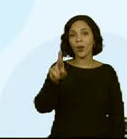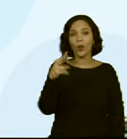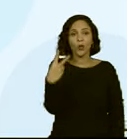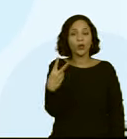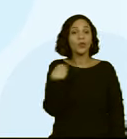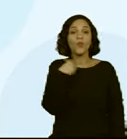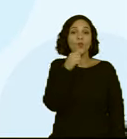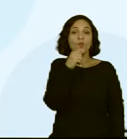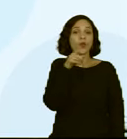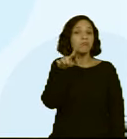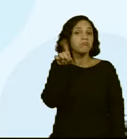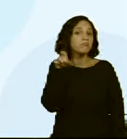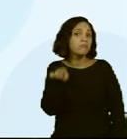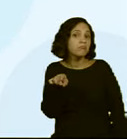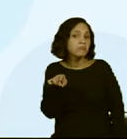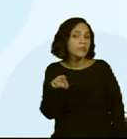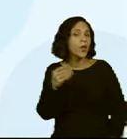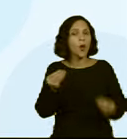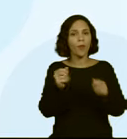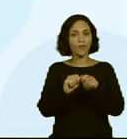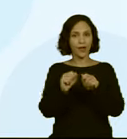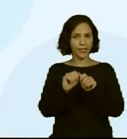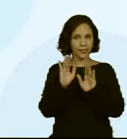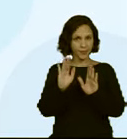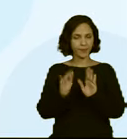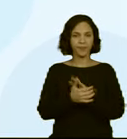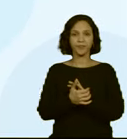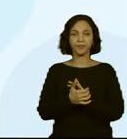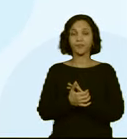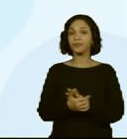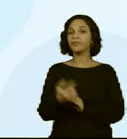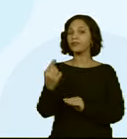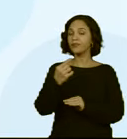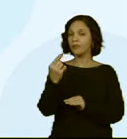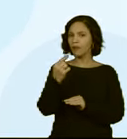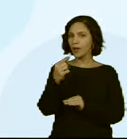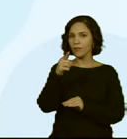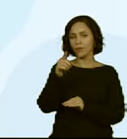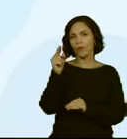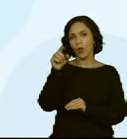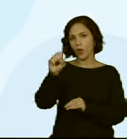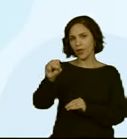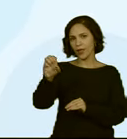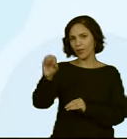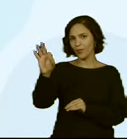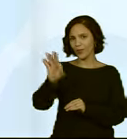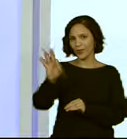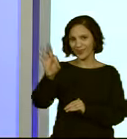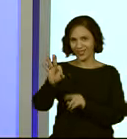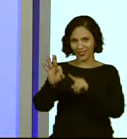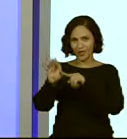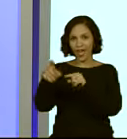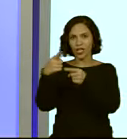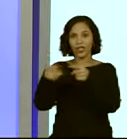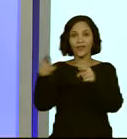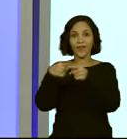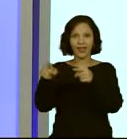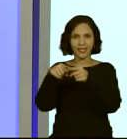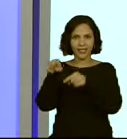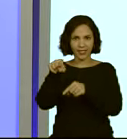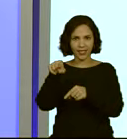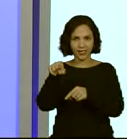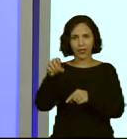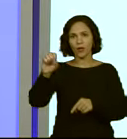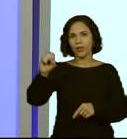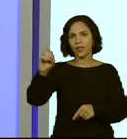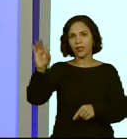então como é que a gente vai fazer esse exercício passa um a gente vai pegar os oitenta por cento que é a diferença né que